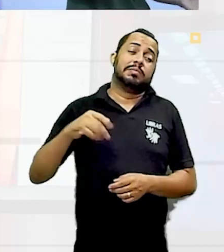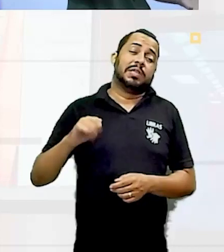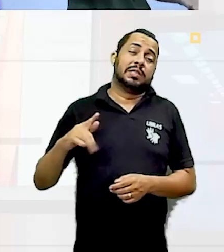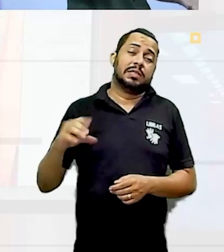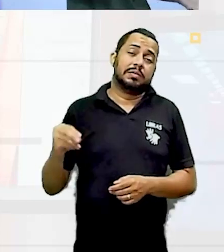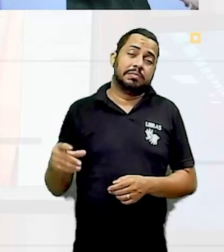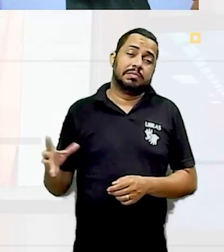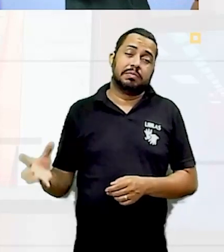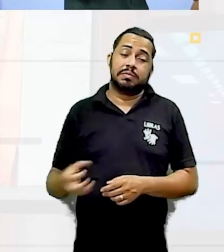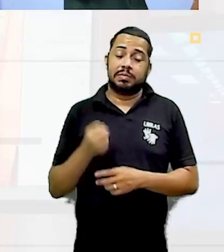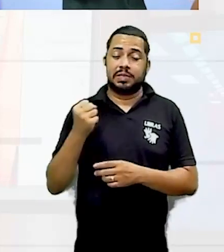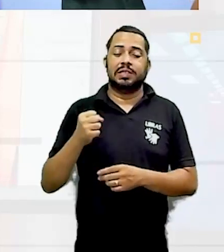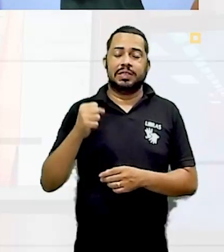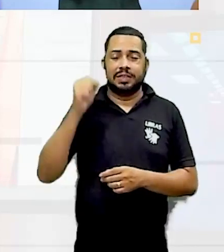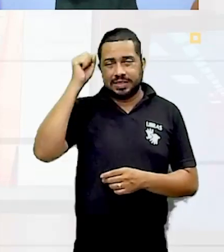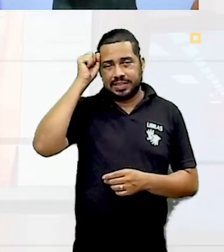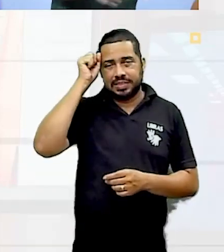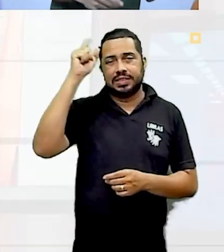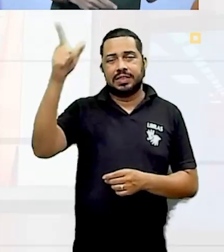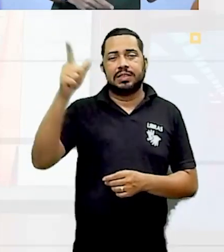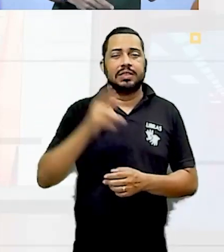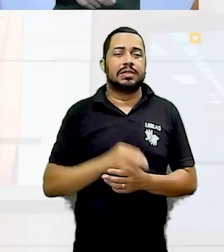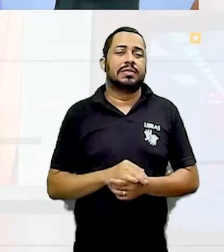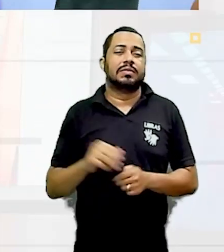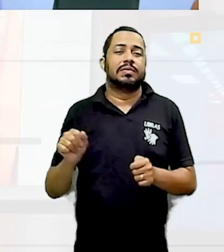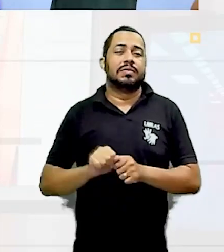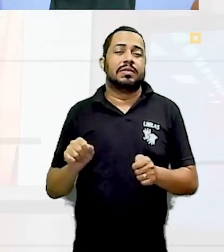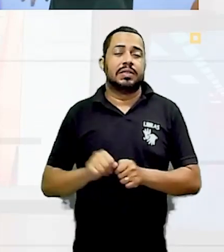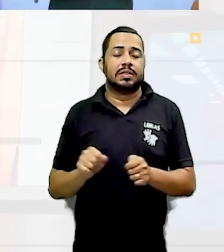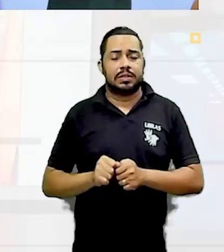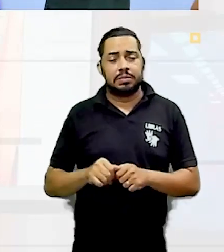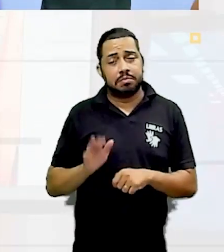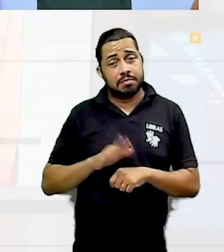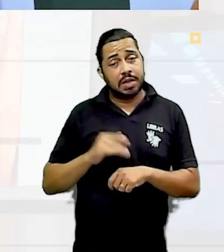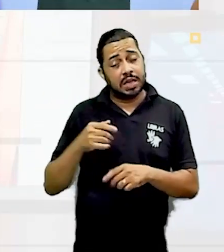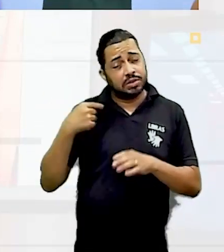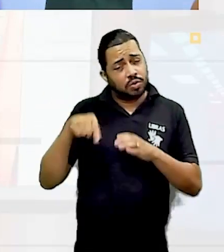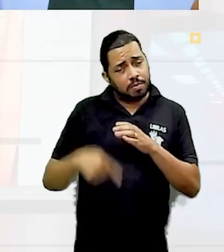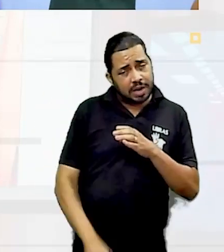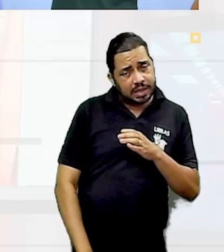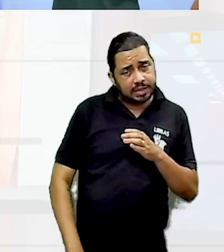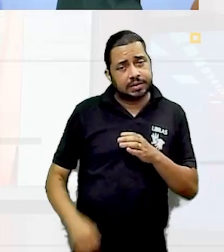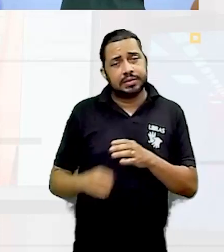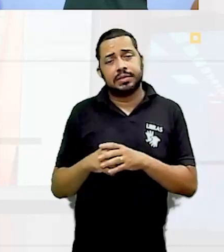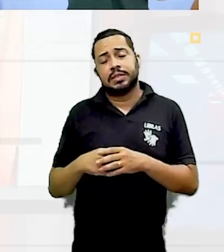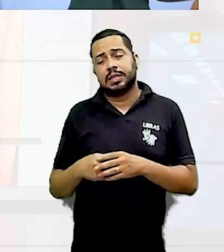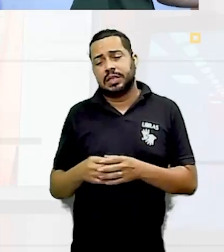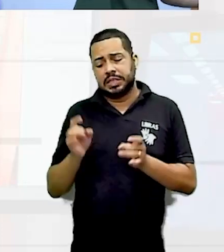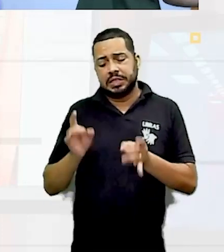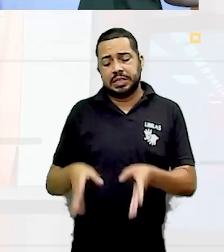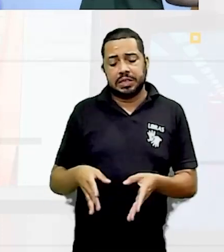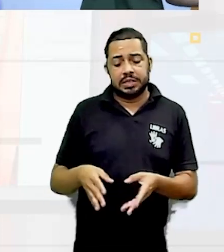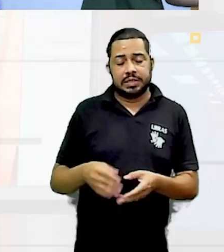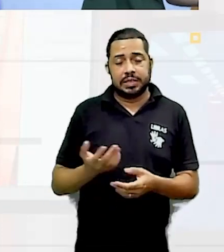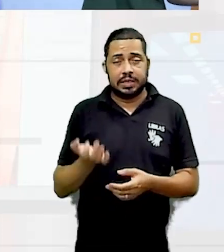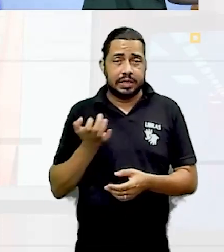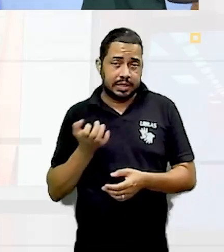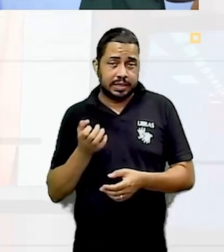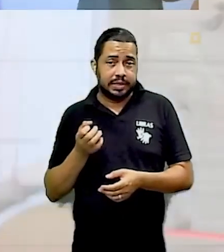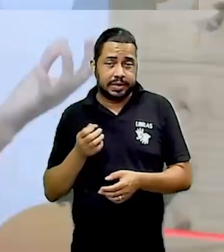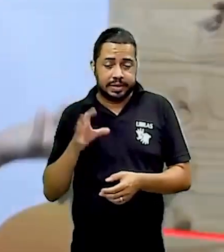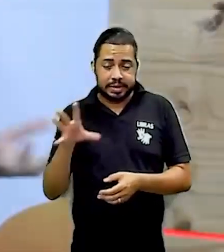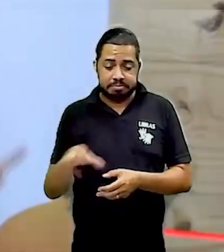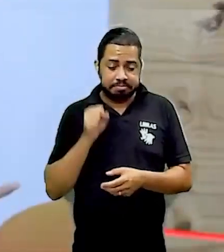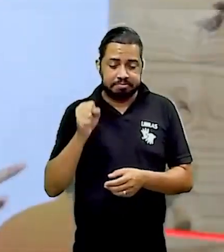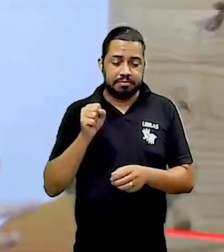essa ideia e já faz tornar um pouco mais complexa. Ela deixa de querer capturar